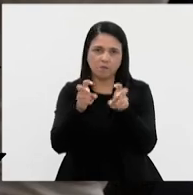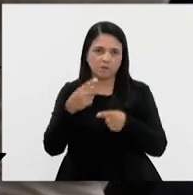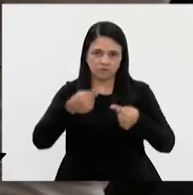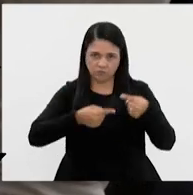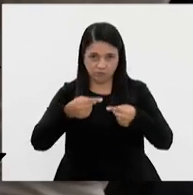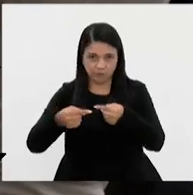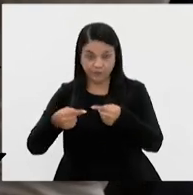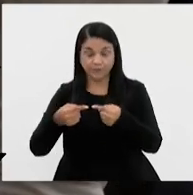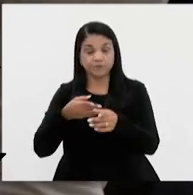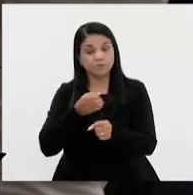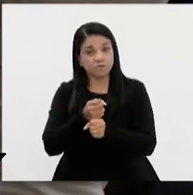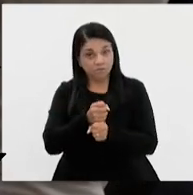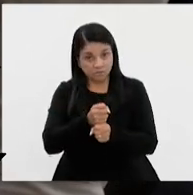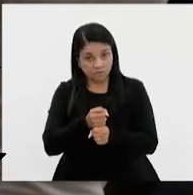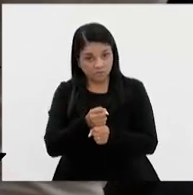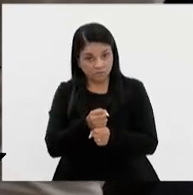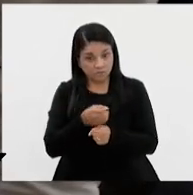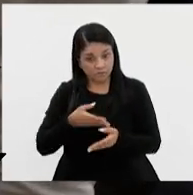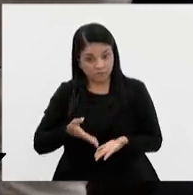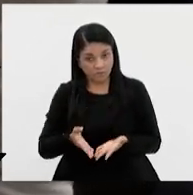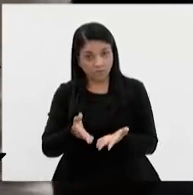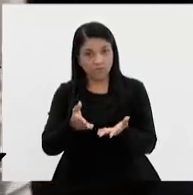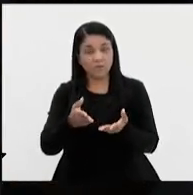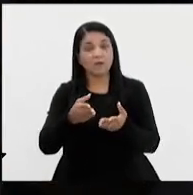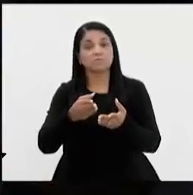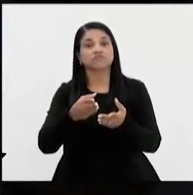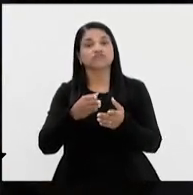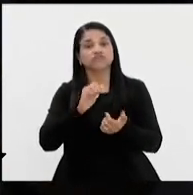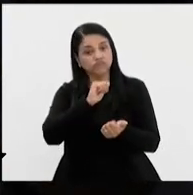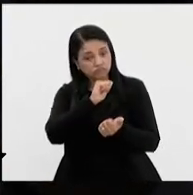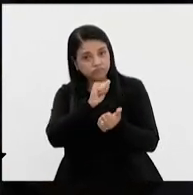Este ano, nós teremos Jogos Olímpicos.